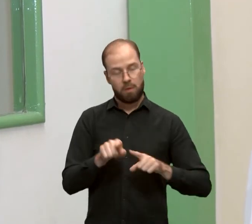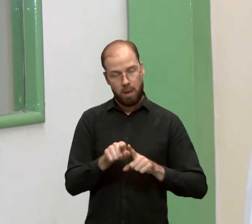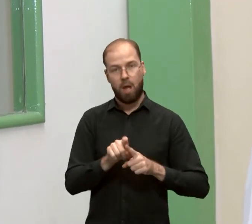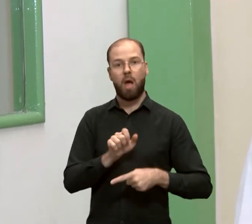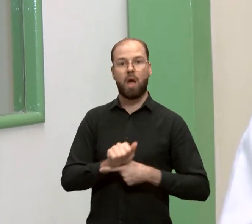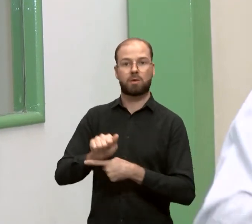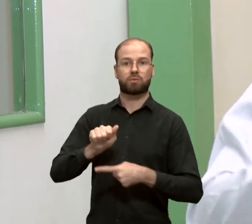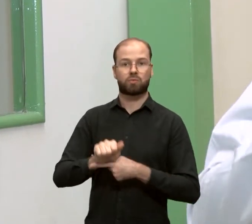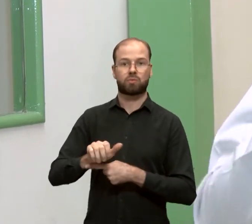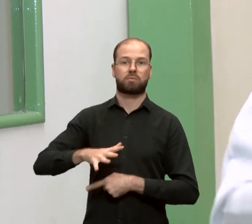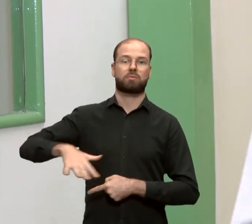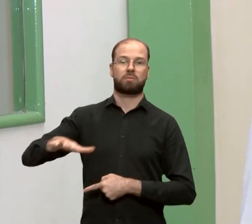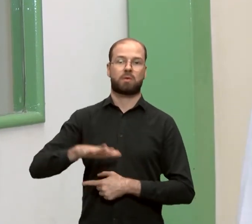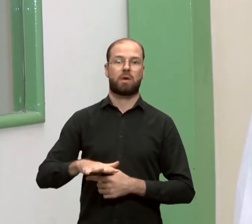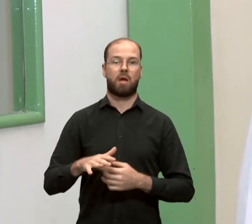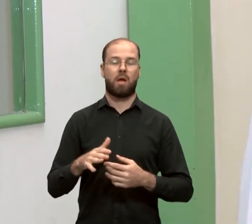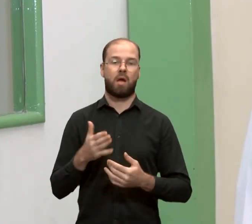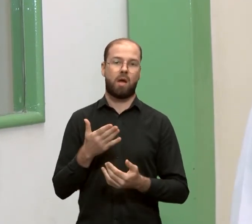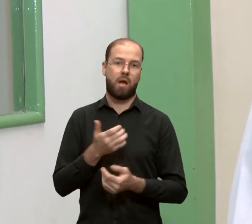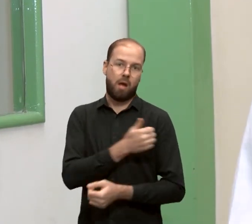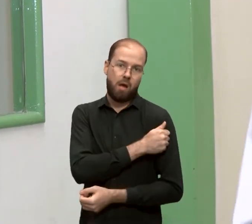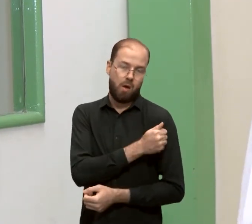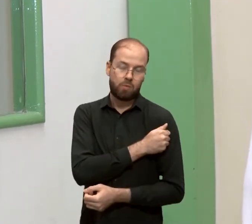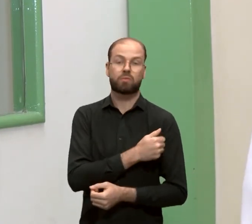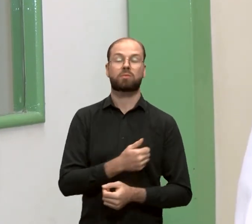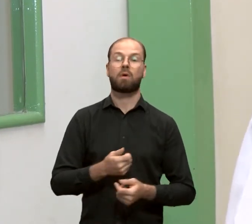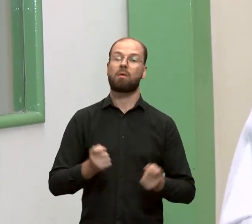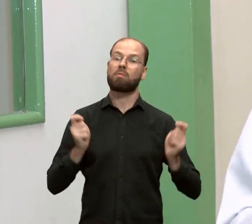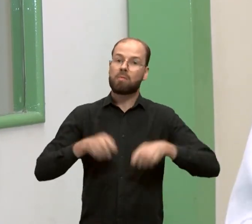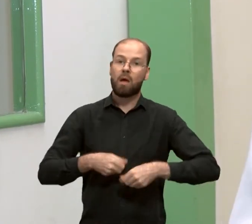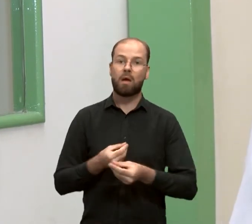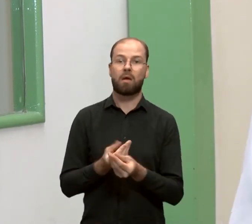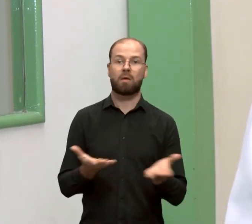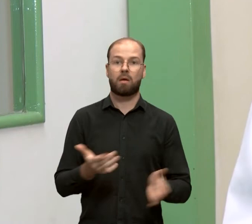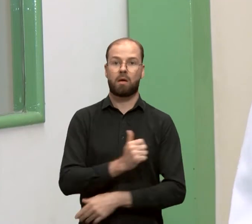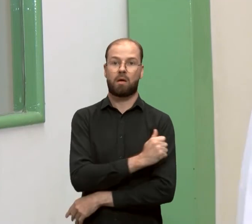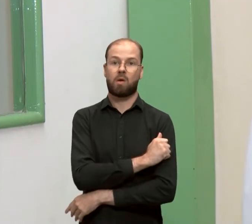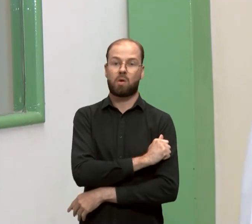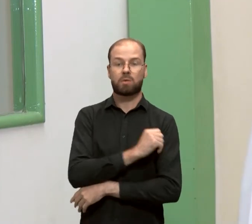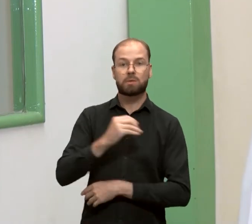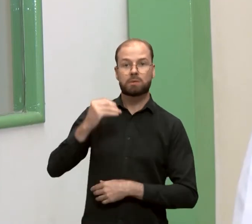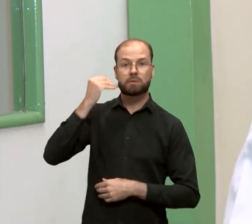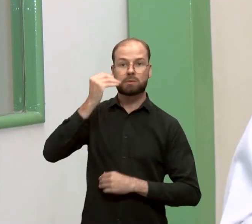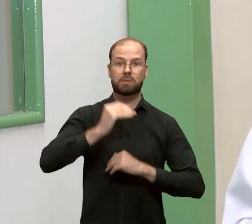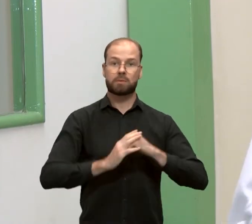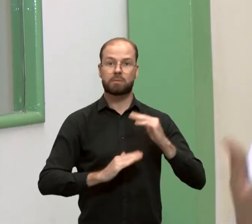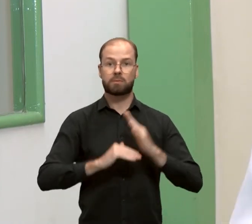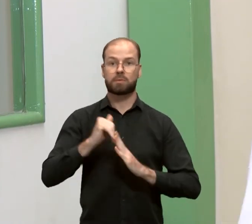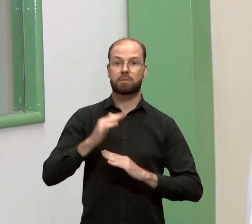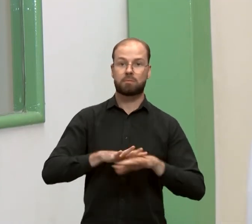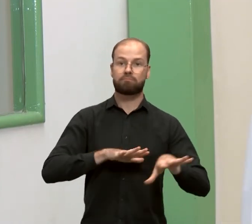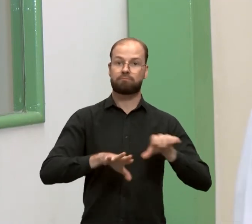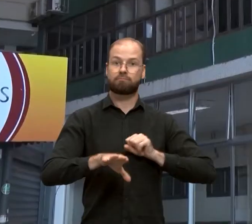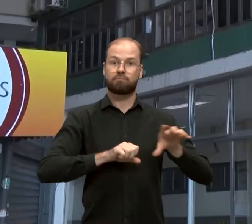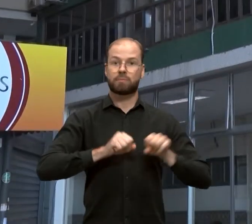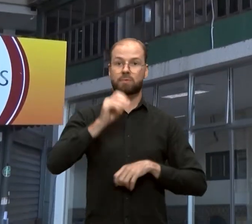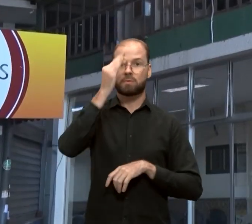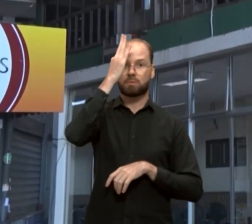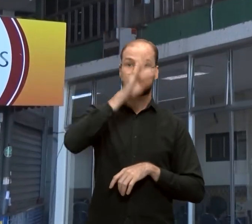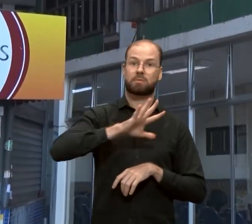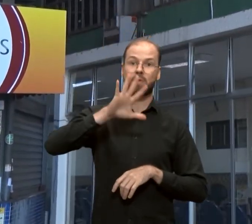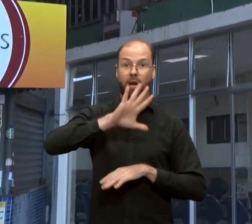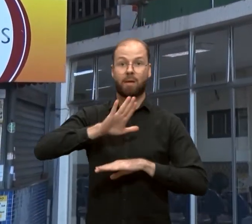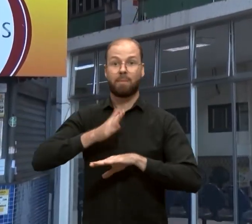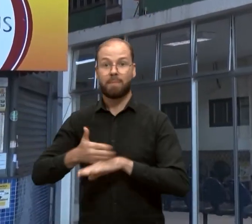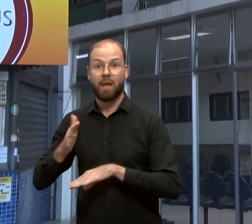alunos. Isso, então, permite que o aluno vivencie, né, na prática o que ele aprendeu na teoria, além de ter um contato com